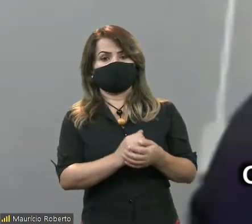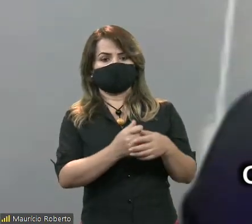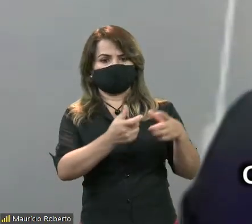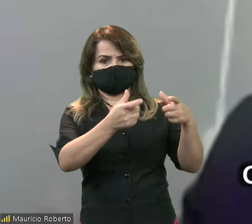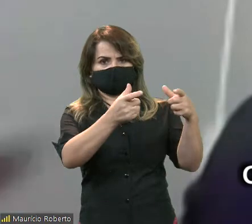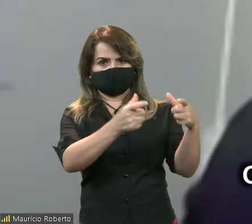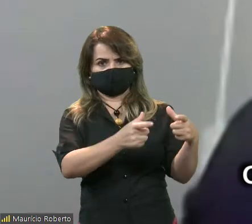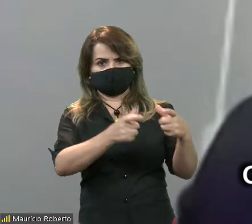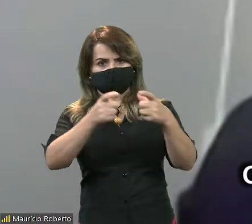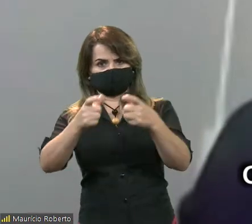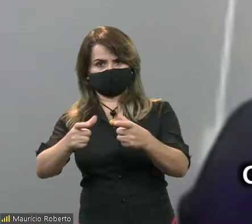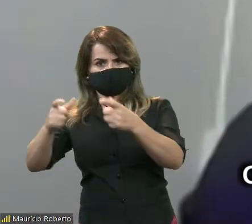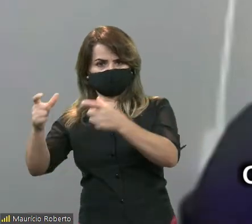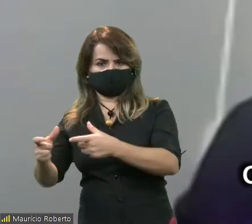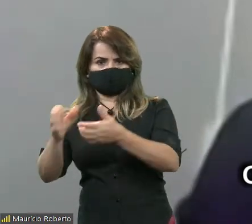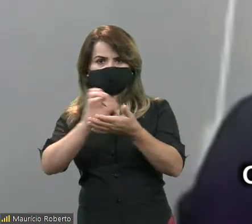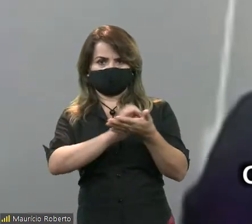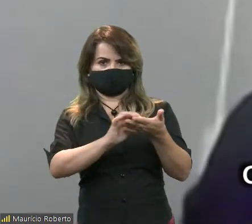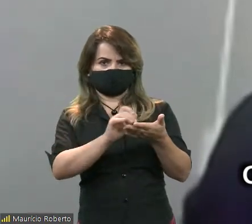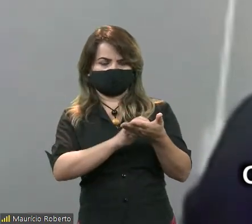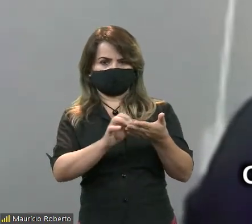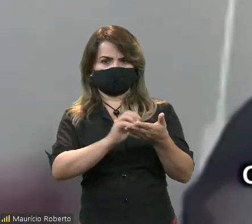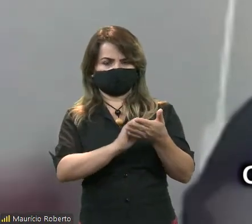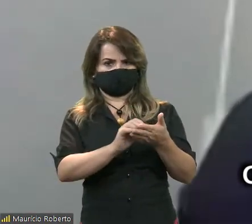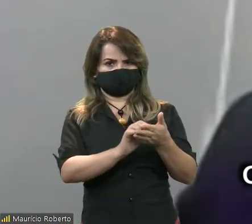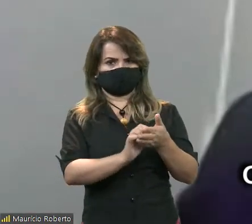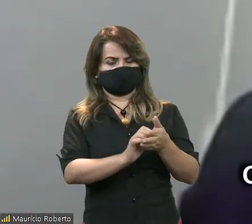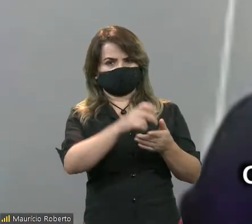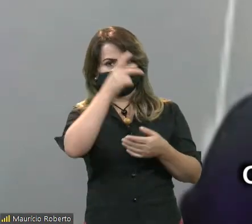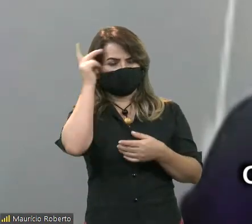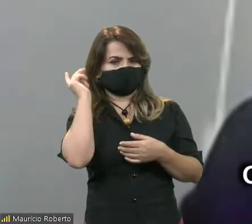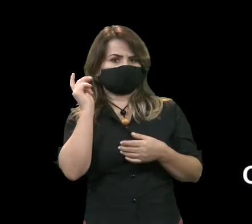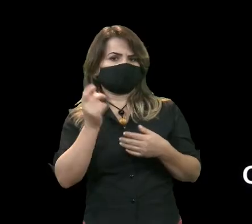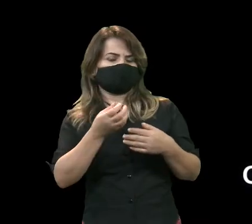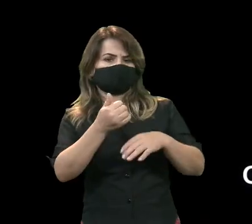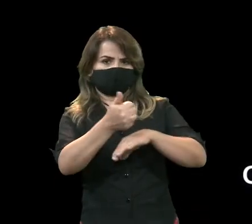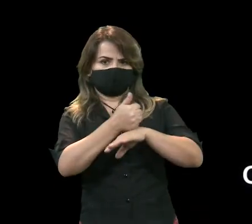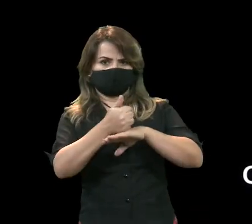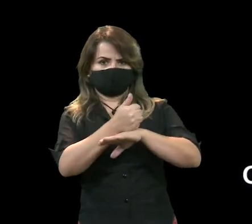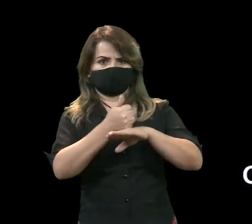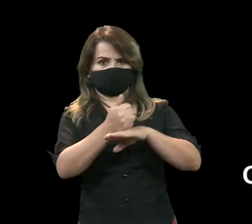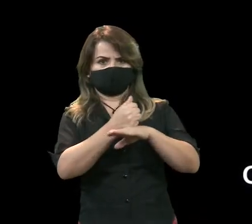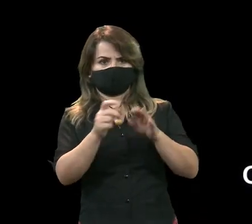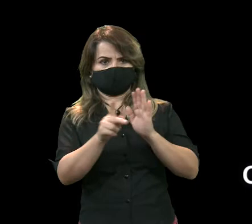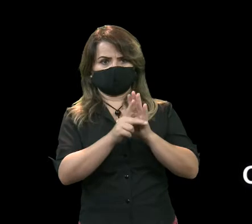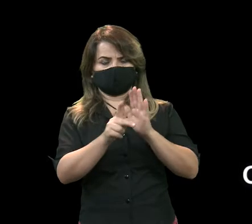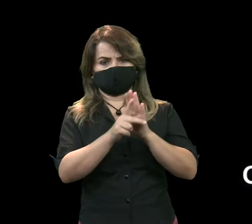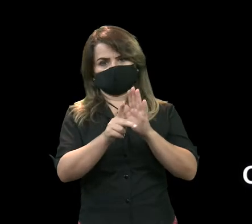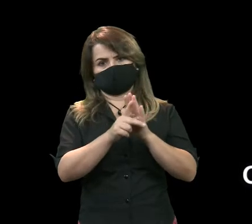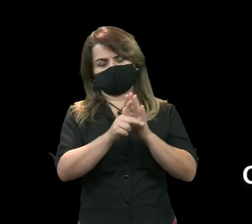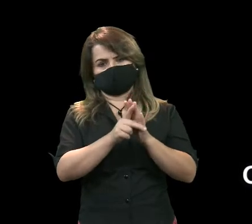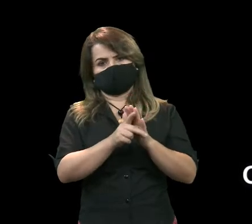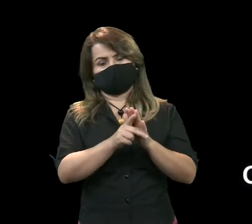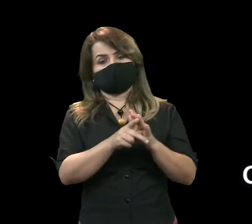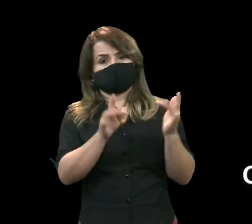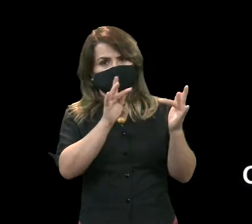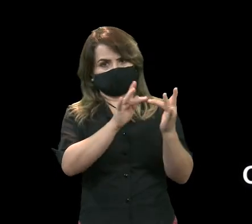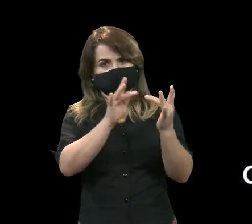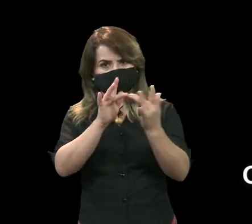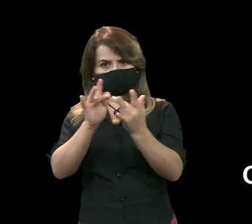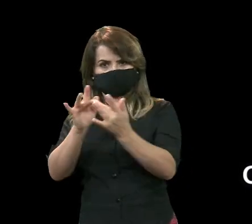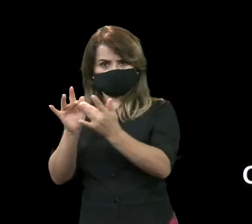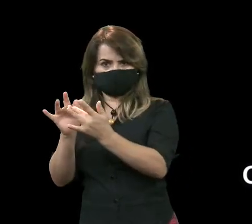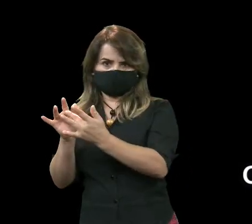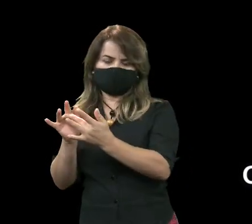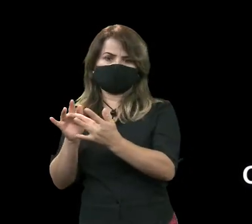divisão, cada um na sua secretaria, cada um com as suas expertises, cada um com a sua experiência, cada um com os seus contatos, pode sim, muito bem,